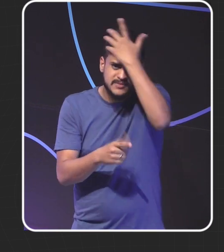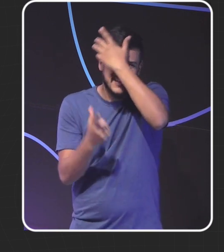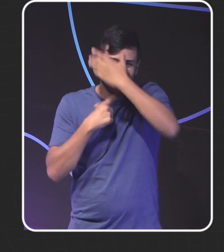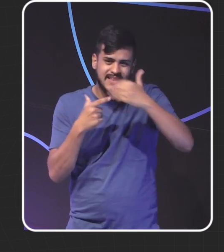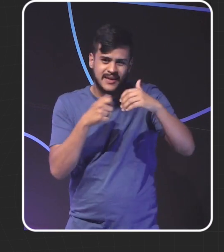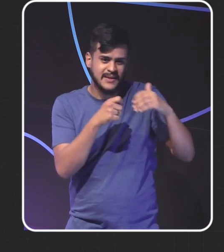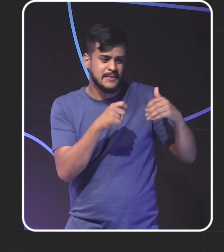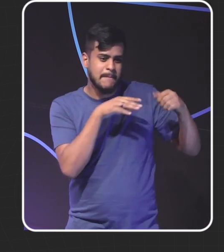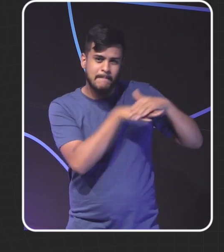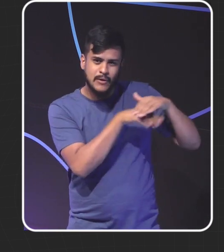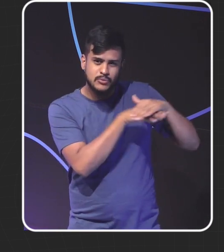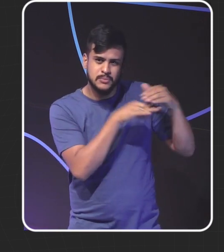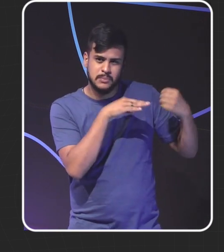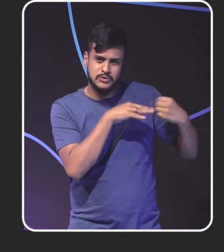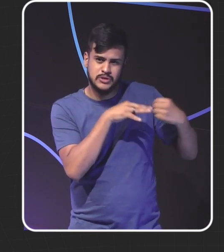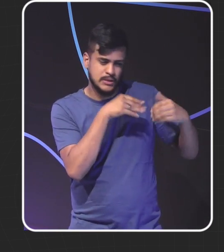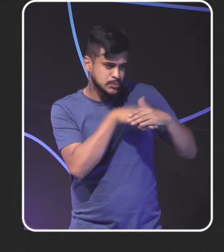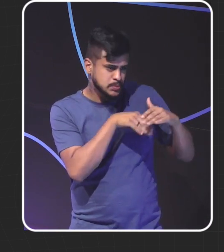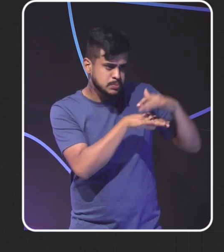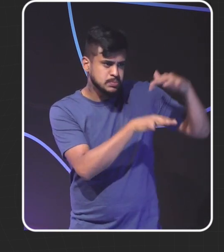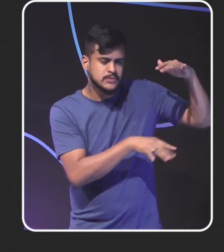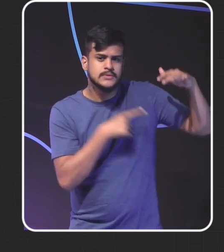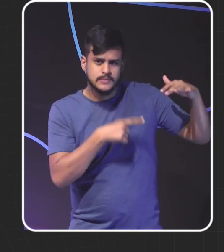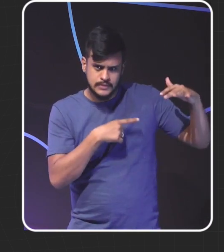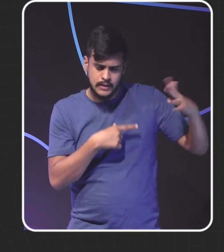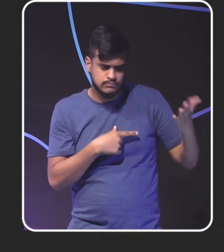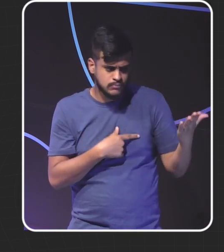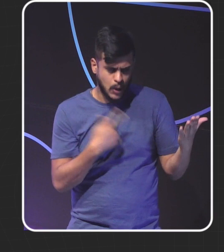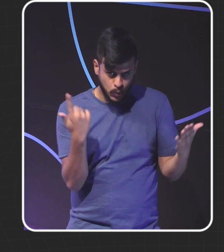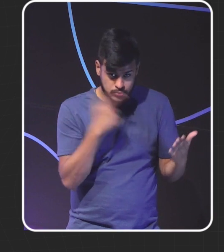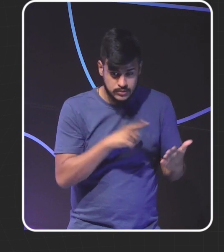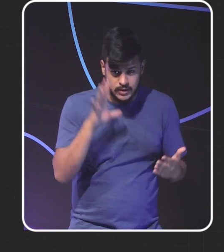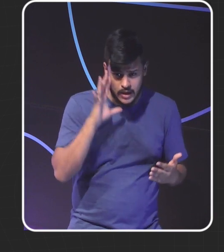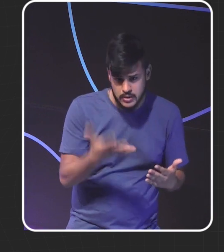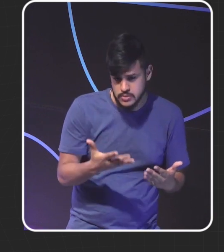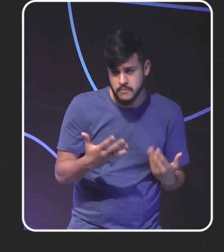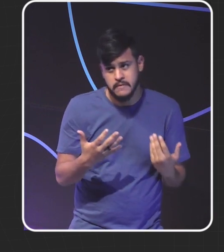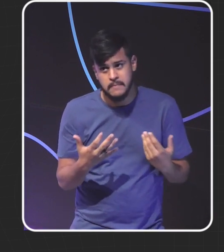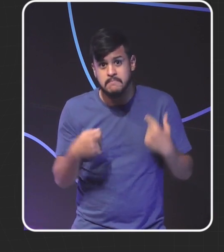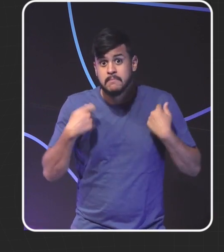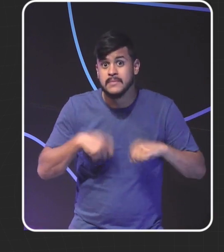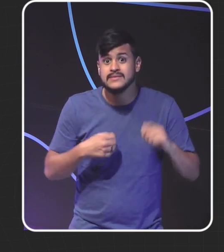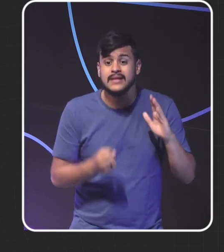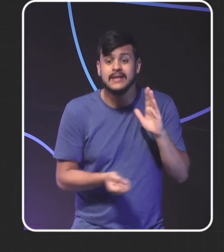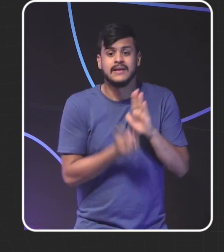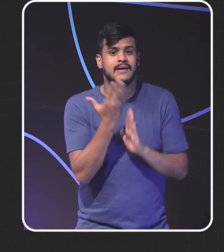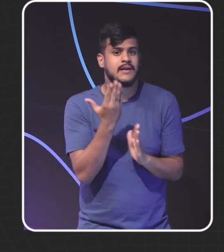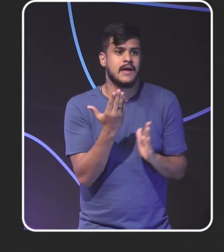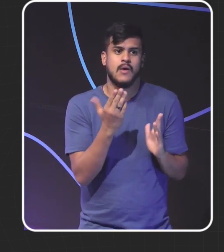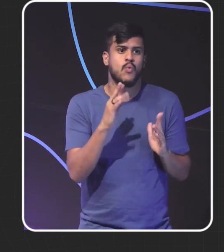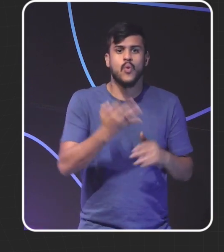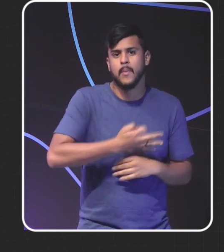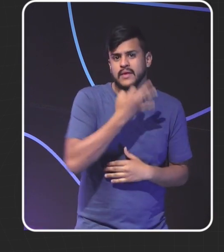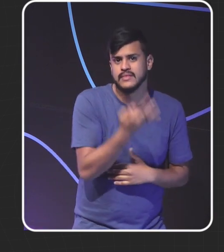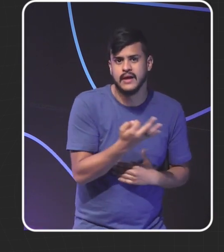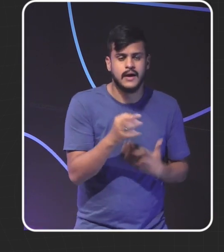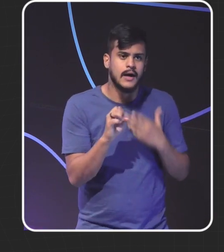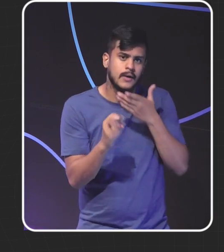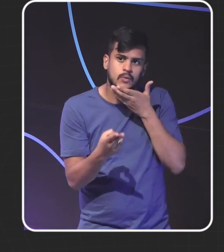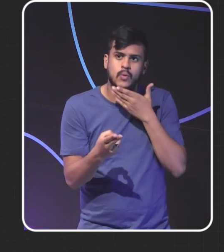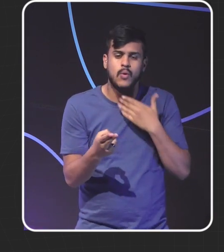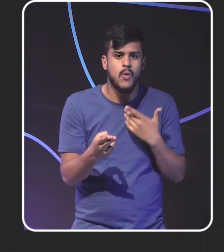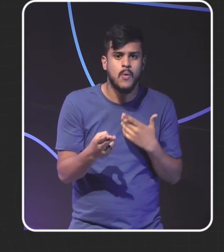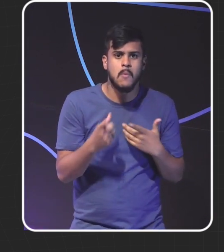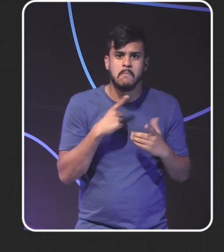de dados, porque para resolver esse problema, teoricamente, a gente deveria que abrir uma issue, abrir um comentário, mandar